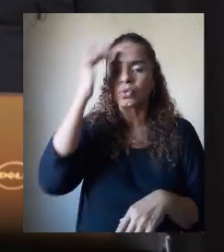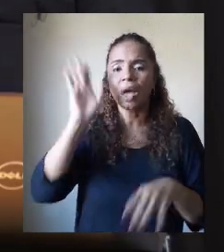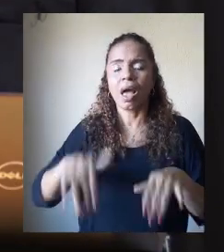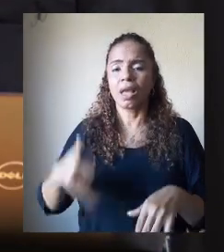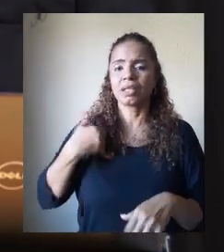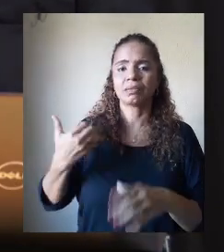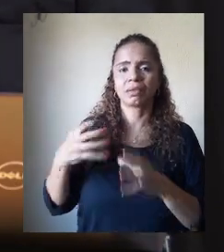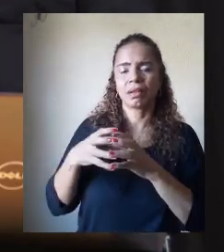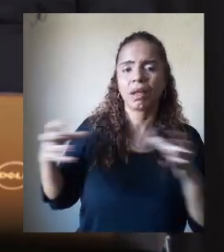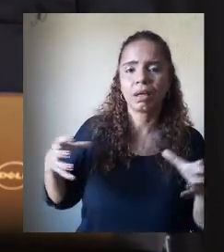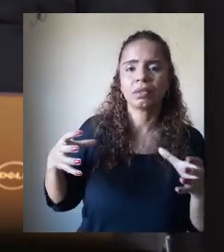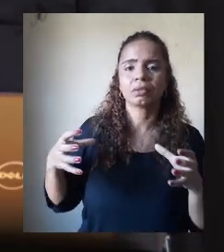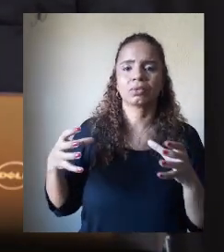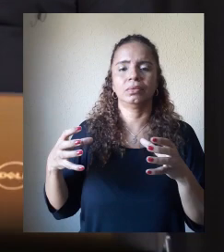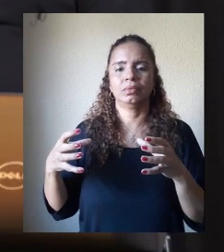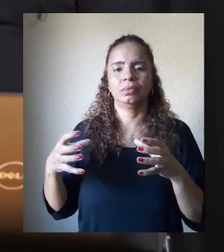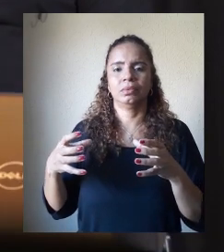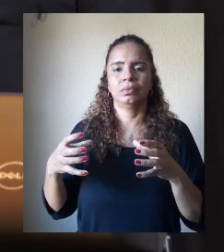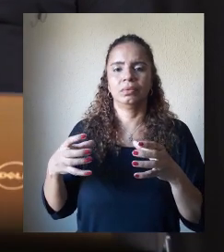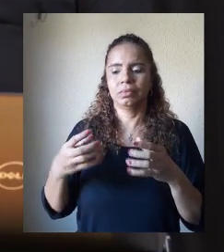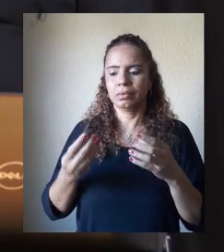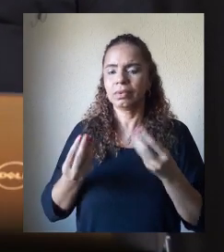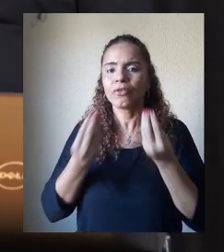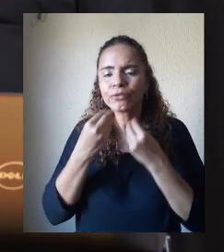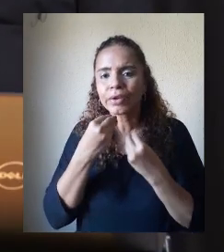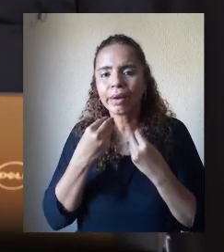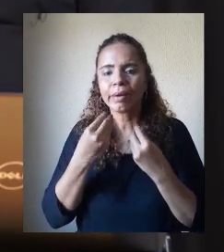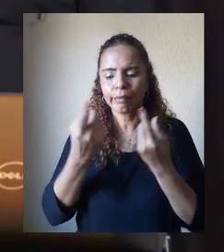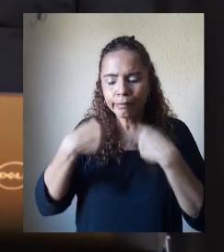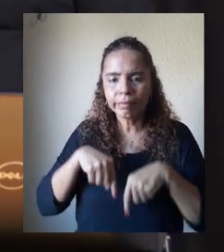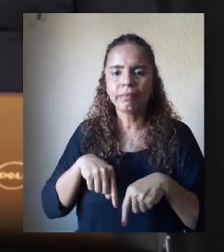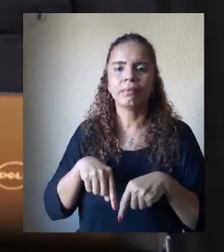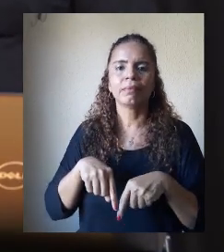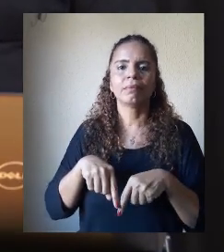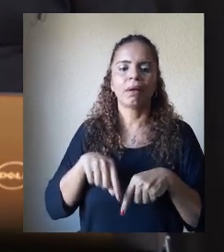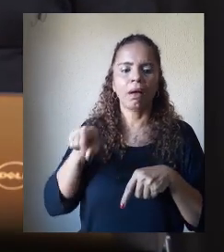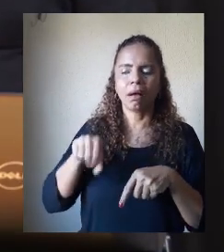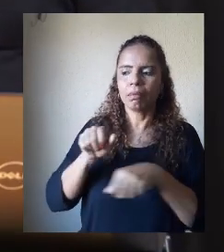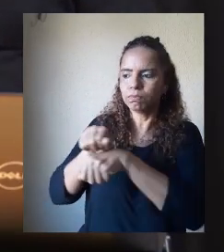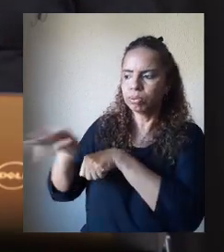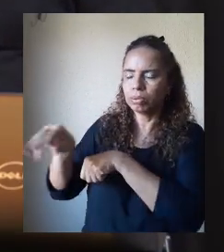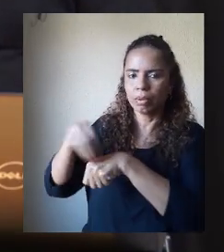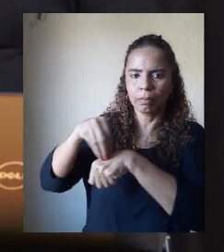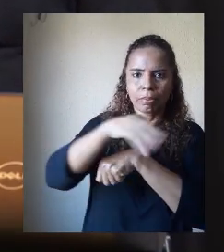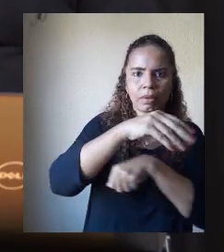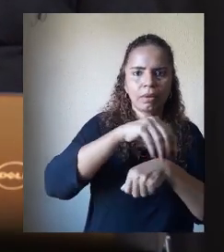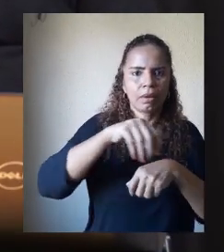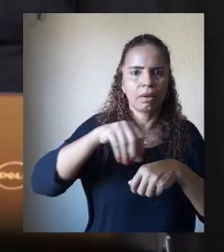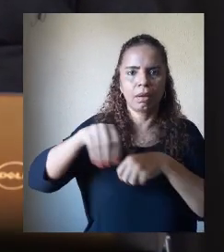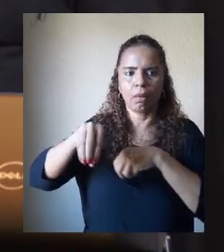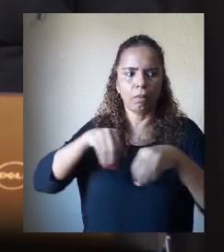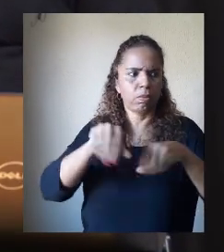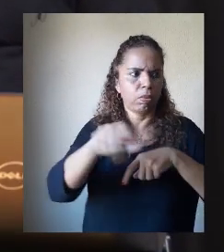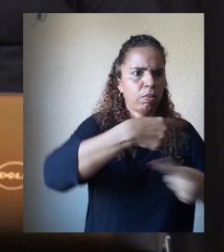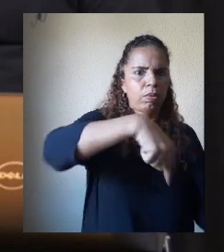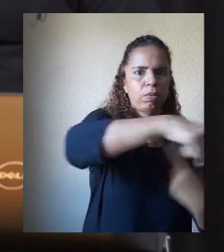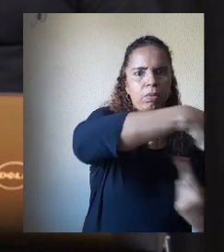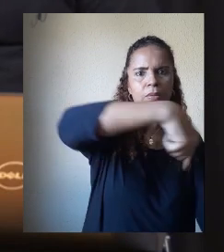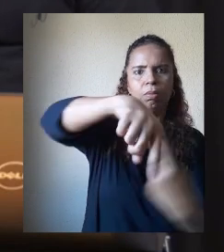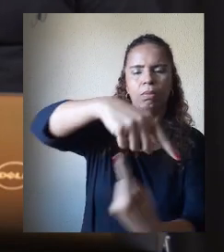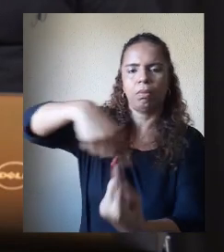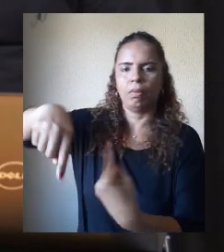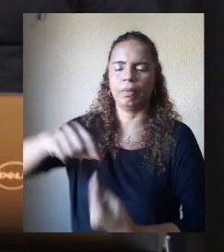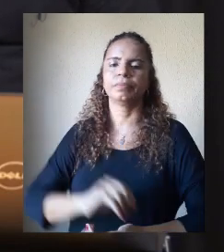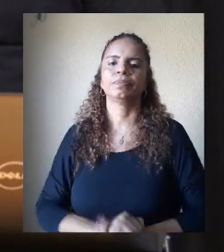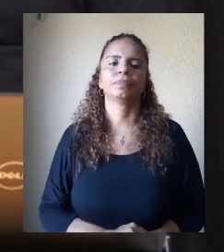você está feita a cadeia de transmissão de forma irrecuperável. Né? E nesse sentido